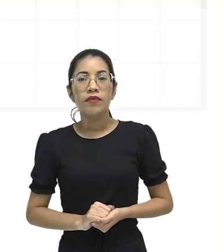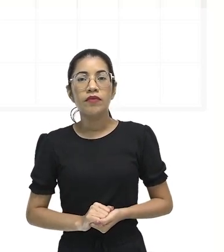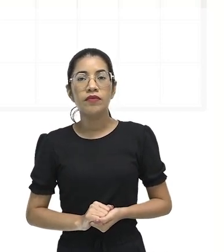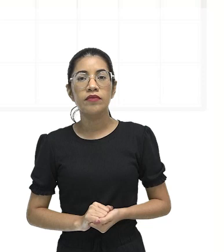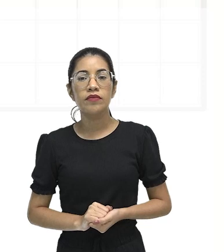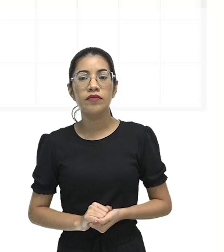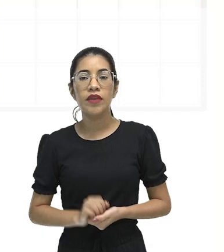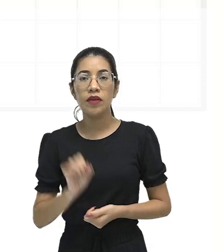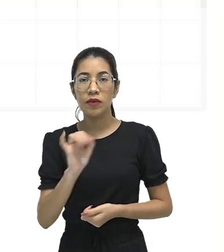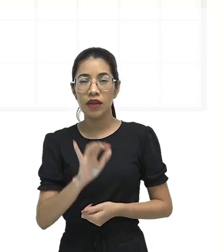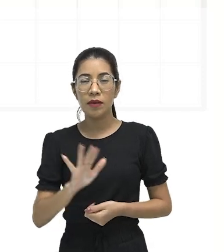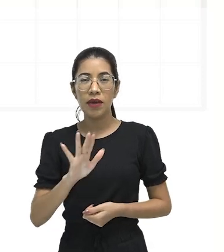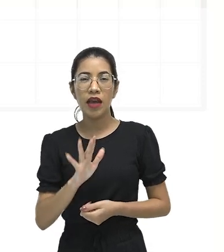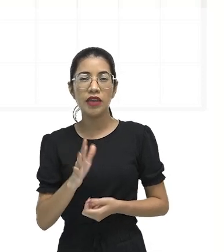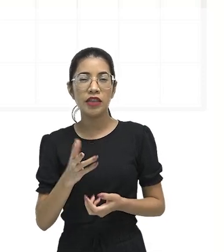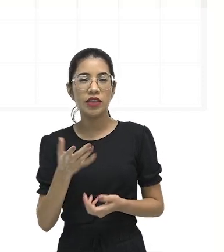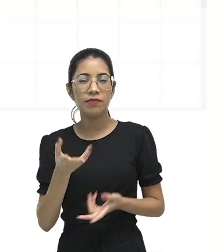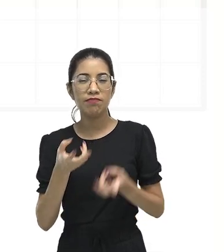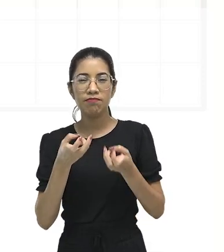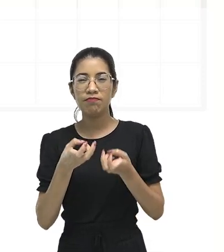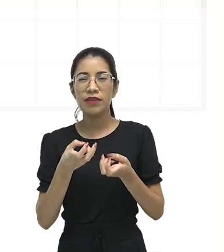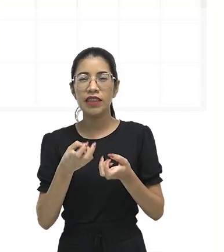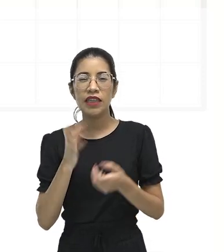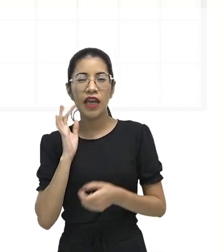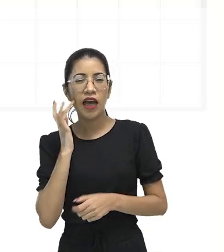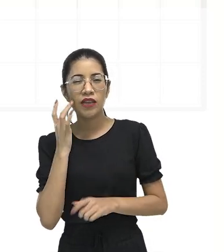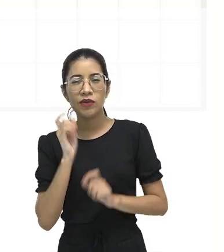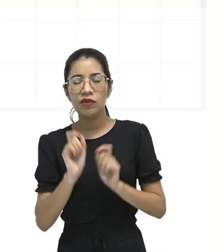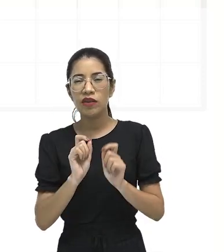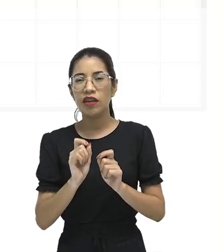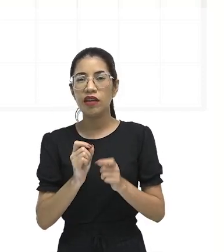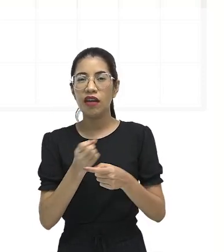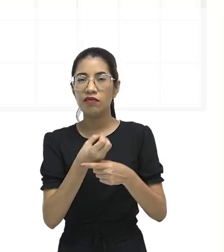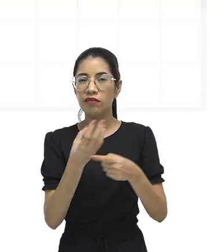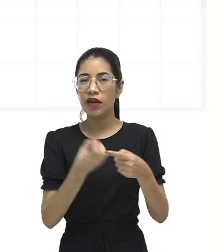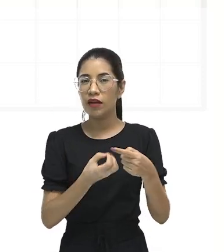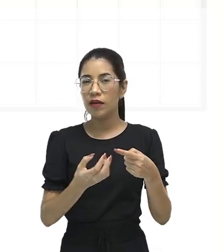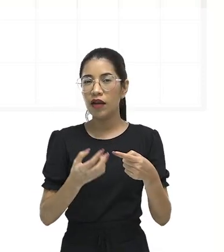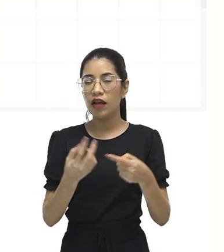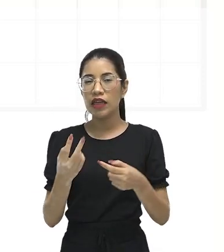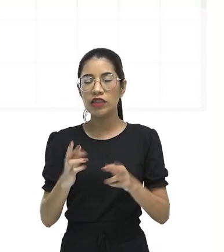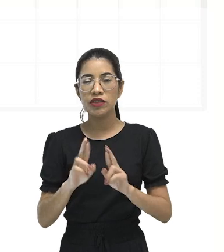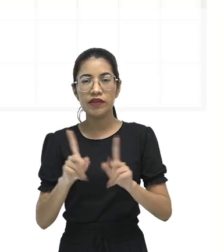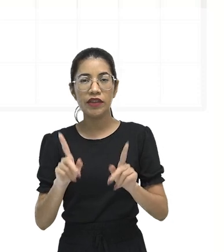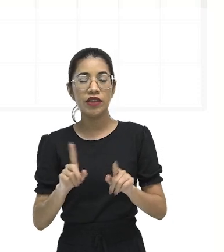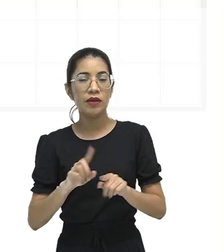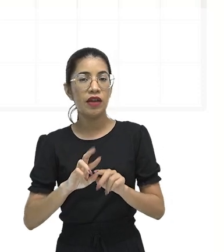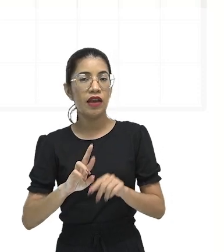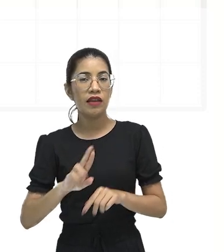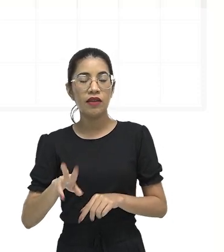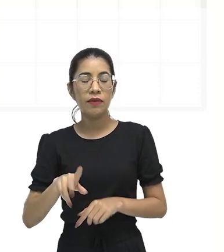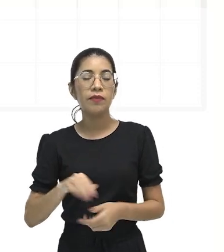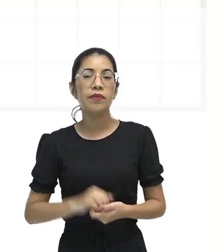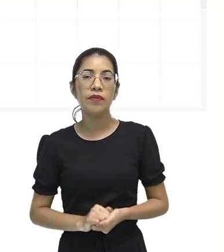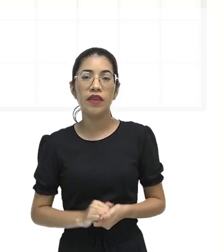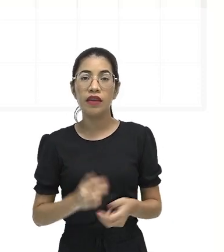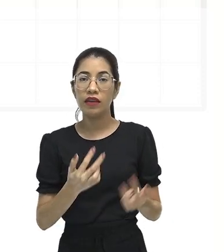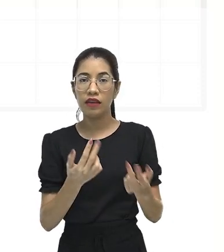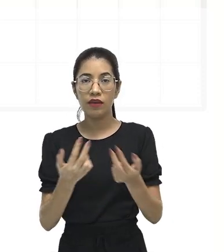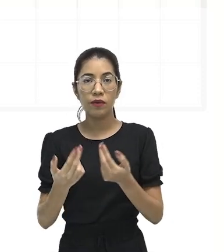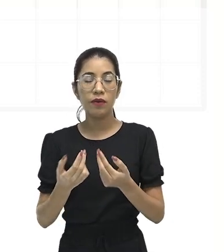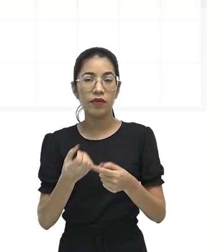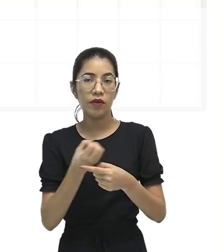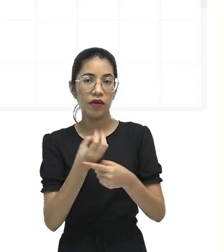Pela figura a gente pode achar que são frações diferentes, né? Mas não é. Essa fração